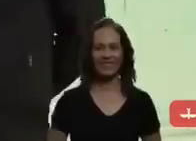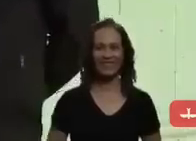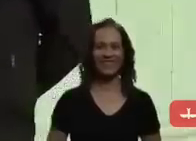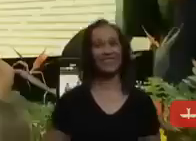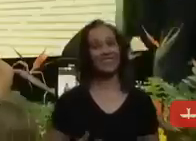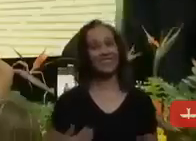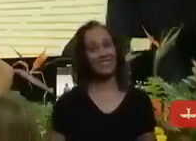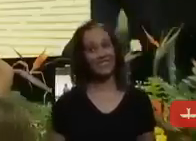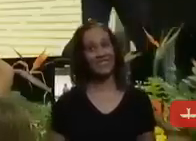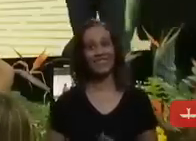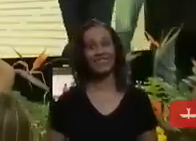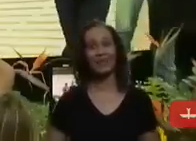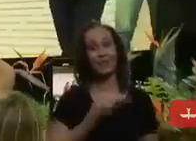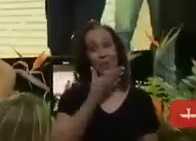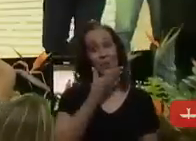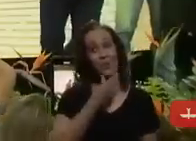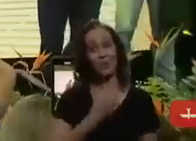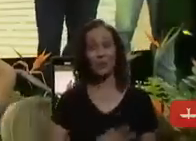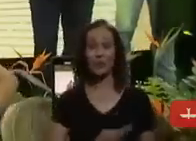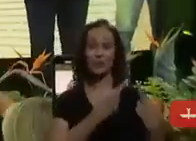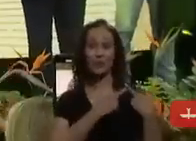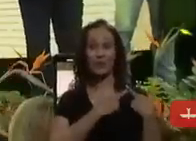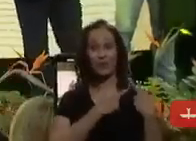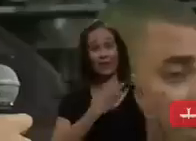Como homem, é o cabeça da casa.